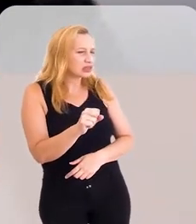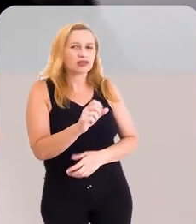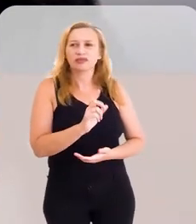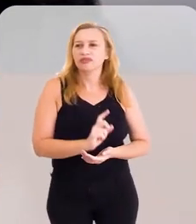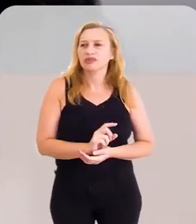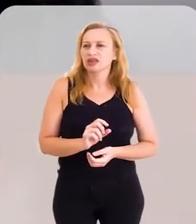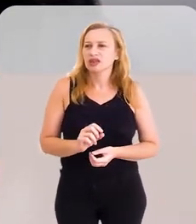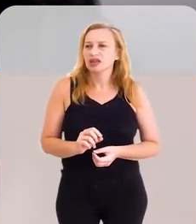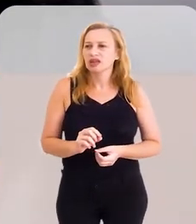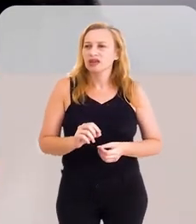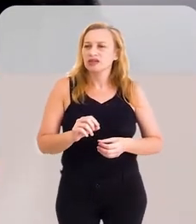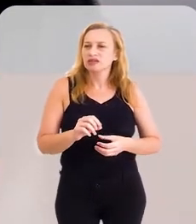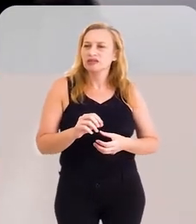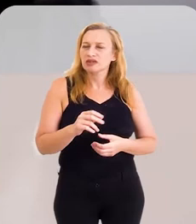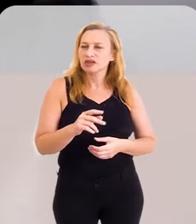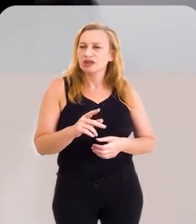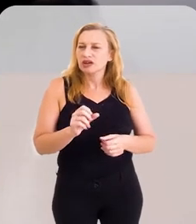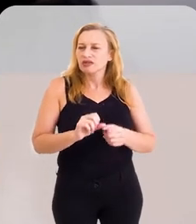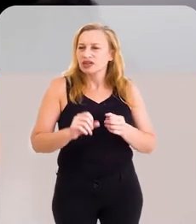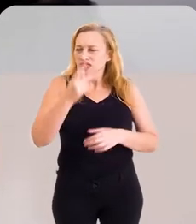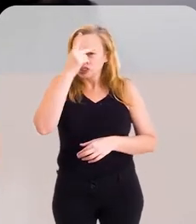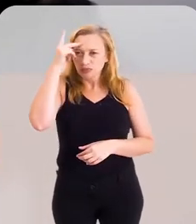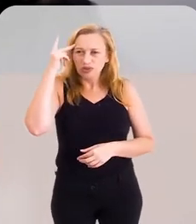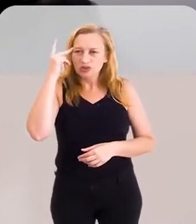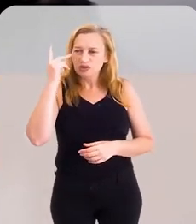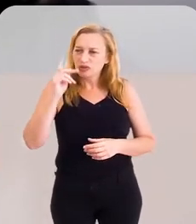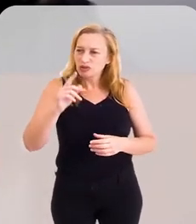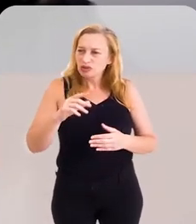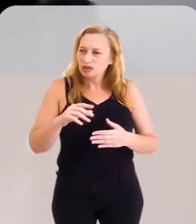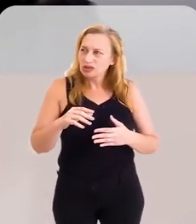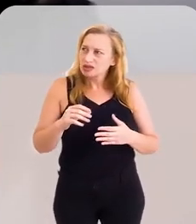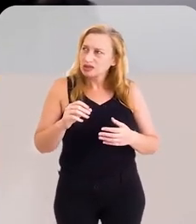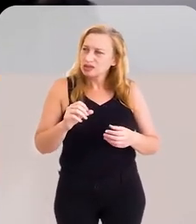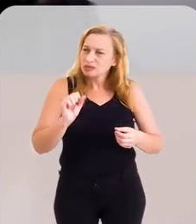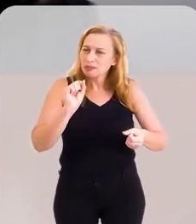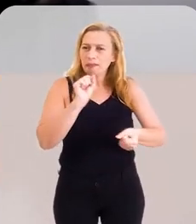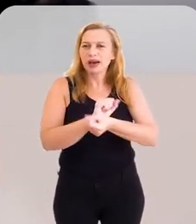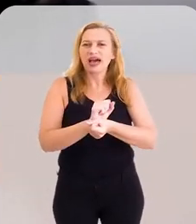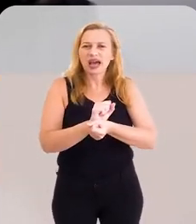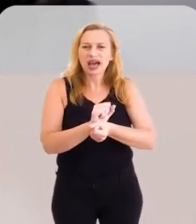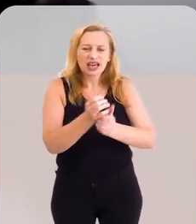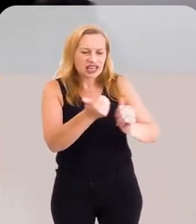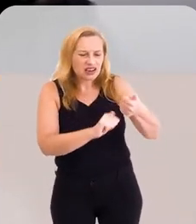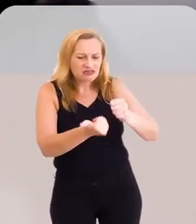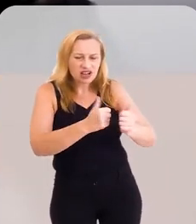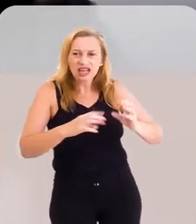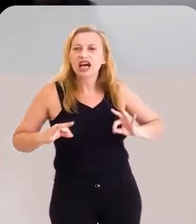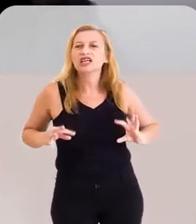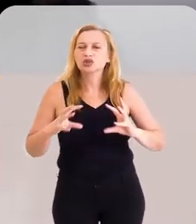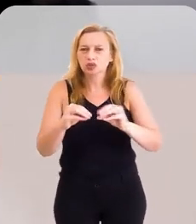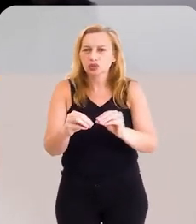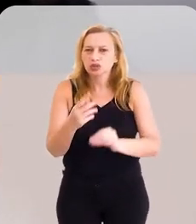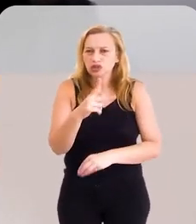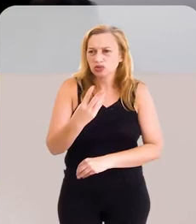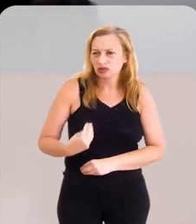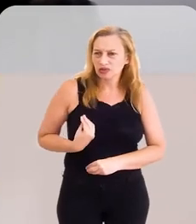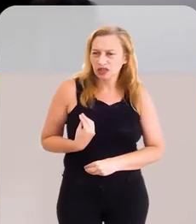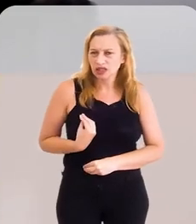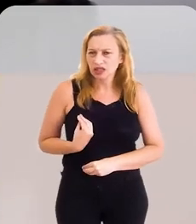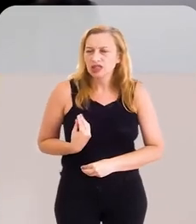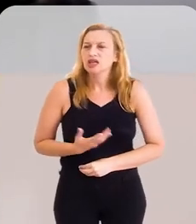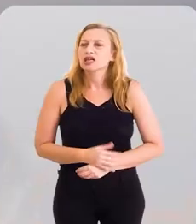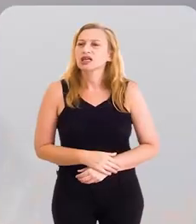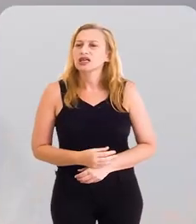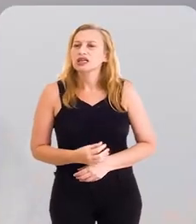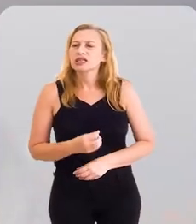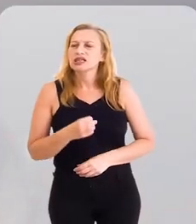isso colocou as pessoas mais introspectivas, que elas tiveram tempo para parar e avaliar a forma como iam levando sua